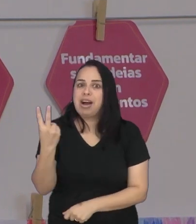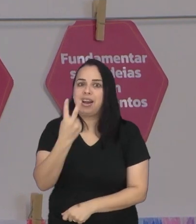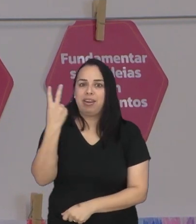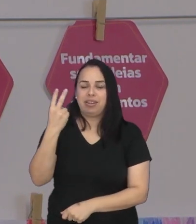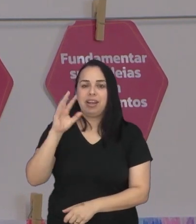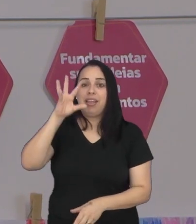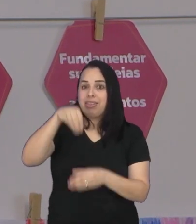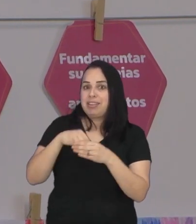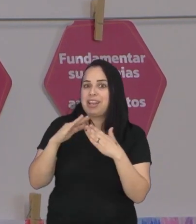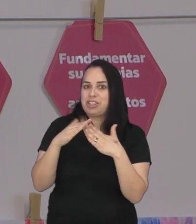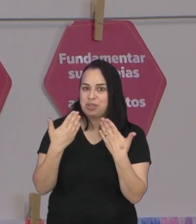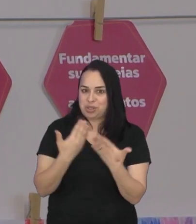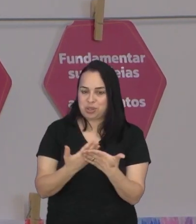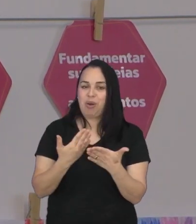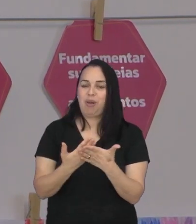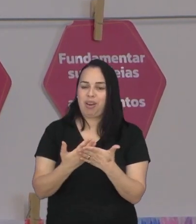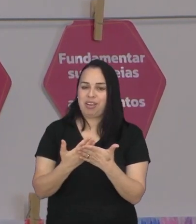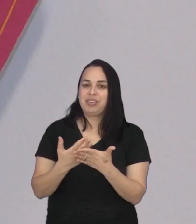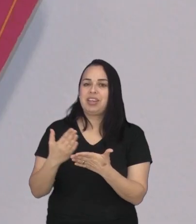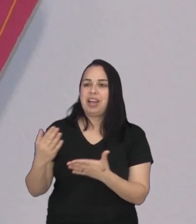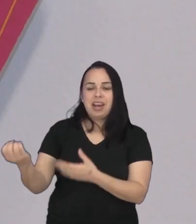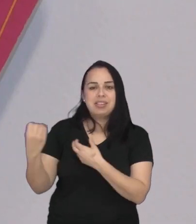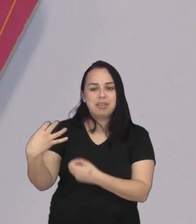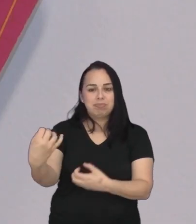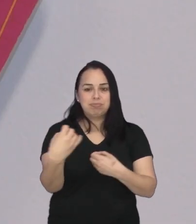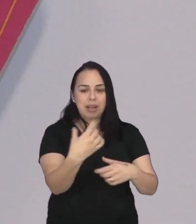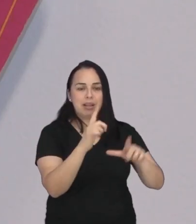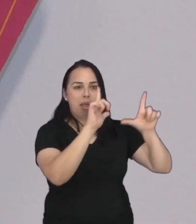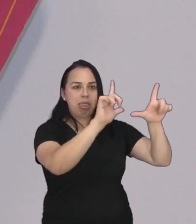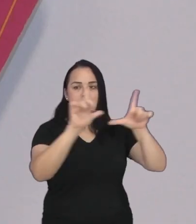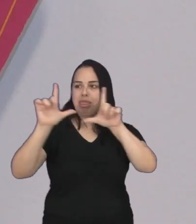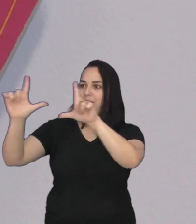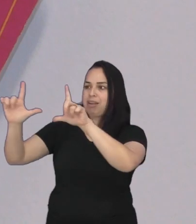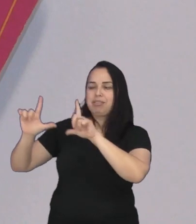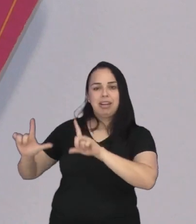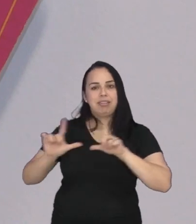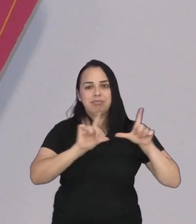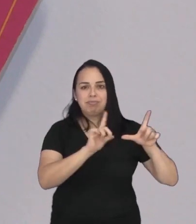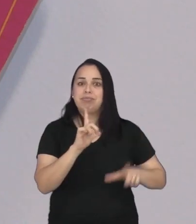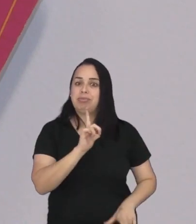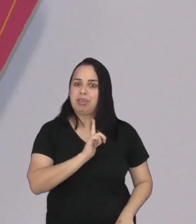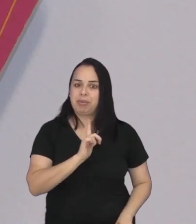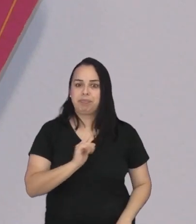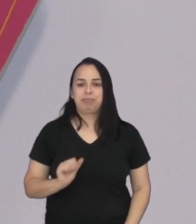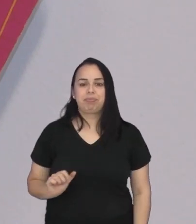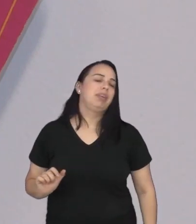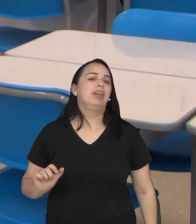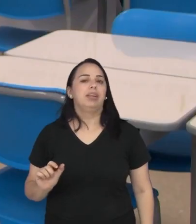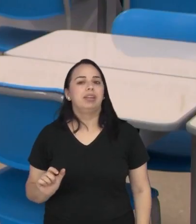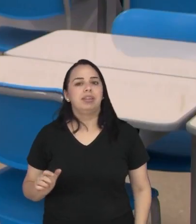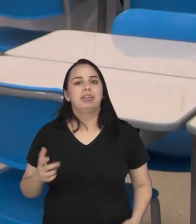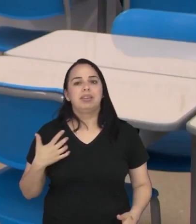É para tirar da obra, né? Para não dar escorpião, essas coisas assim. E